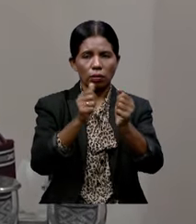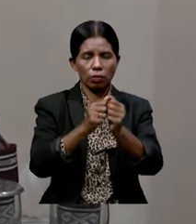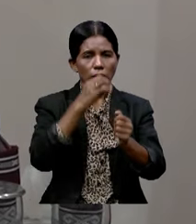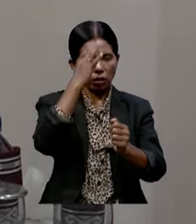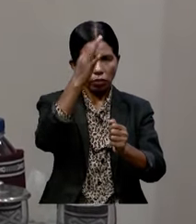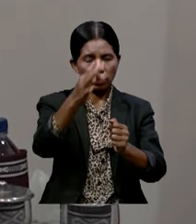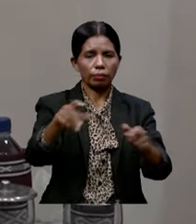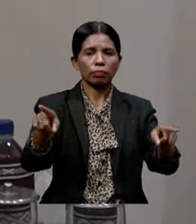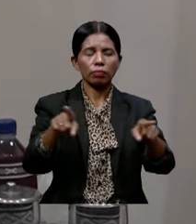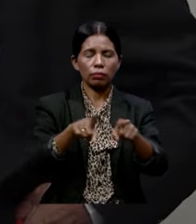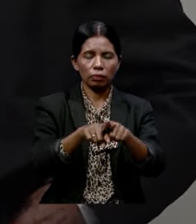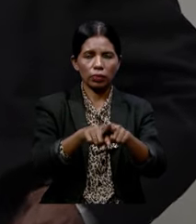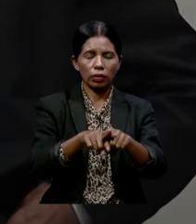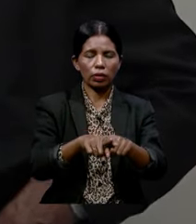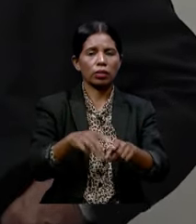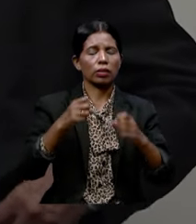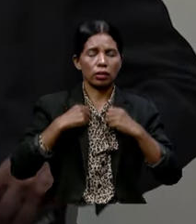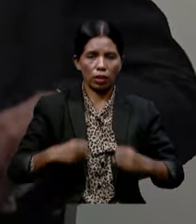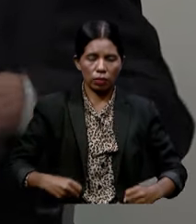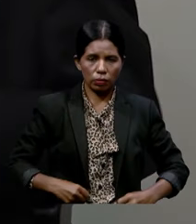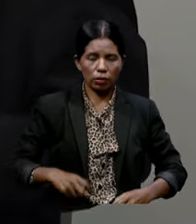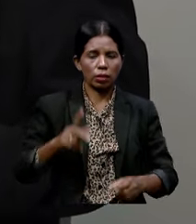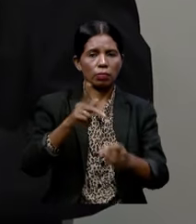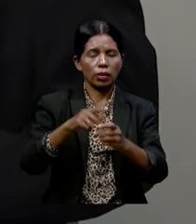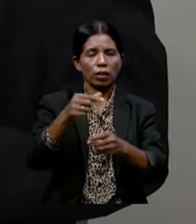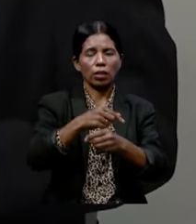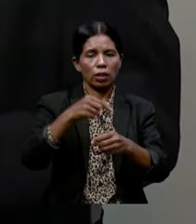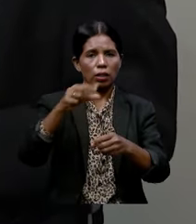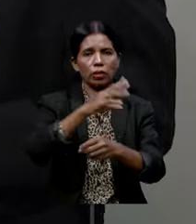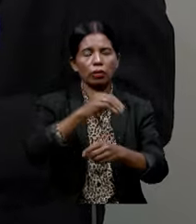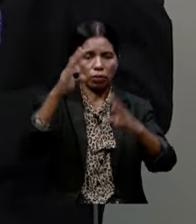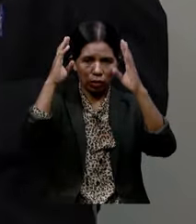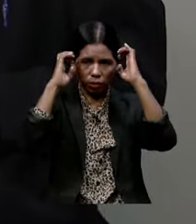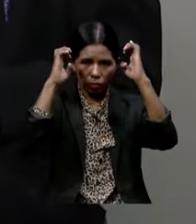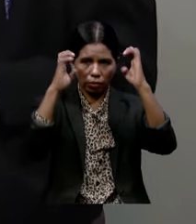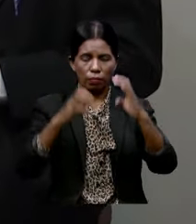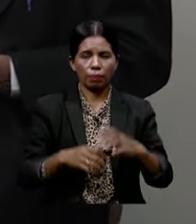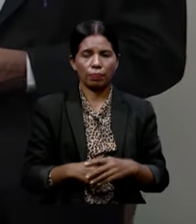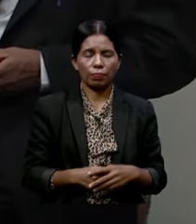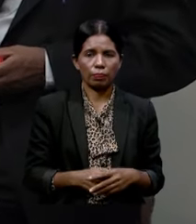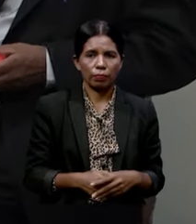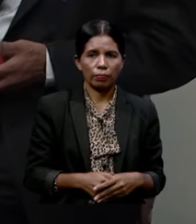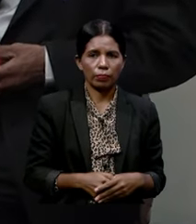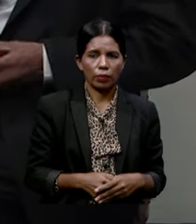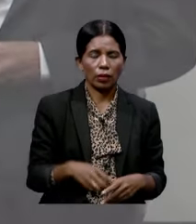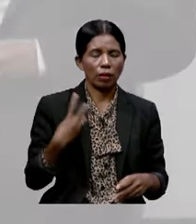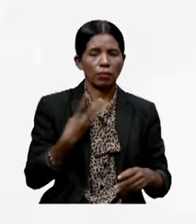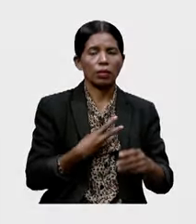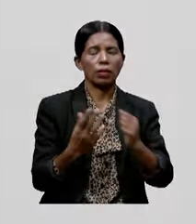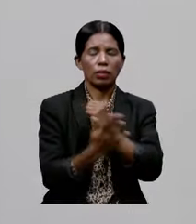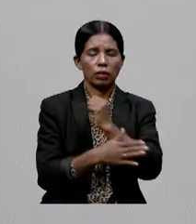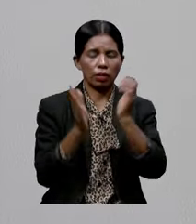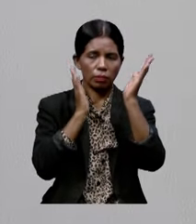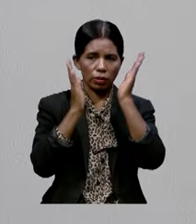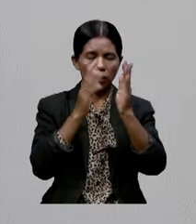futuro hanesan setor saúde mina-rai gas no Edukasaun. Brunei is waiting from